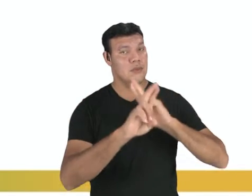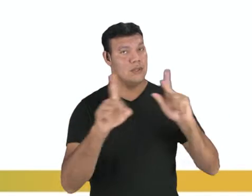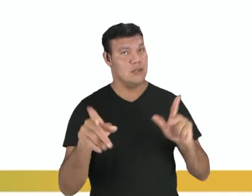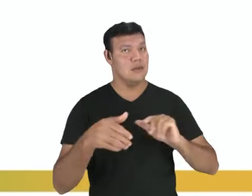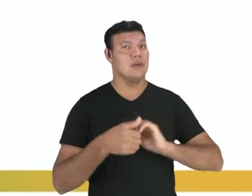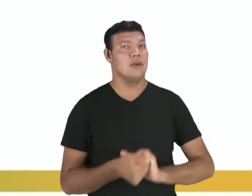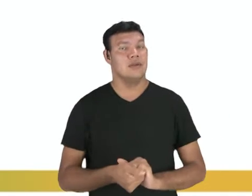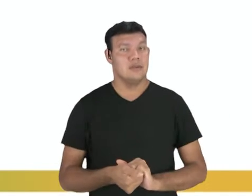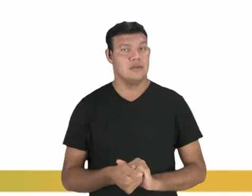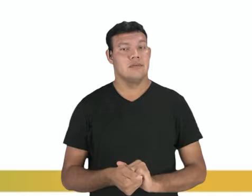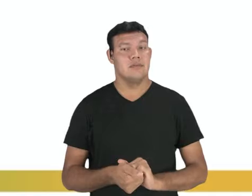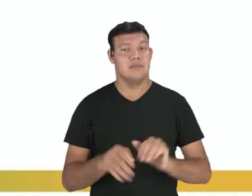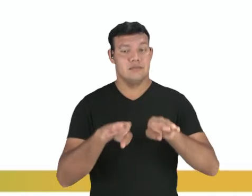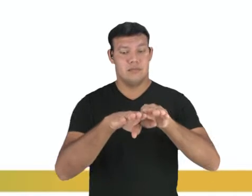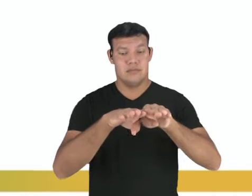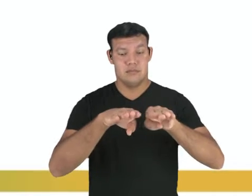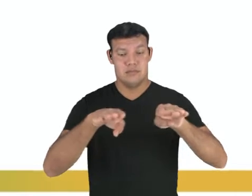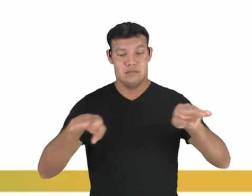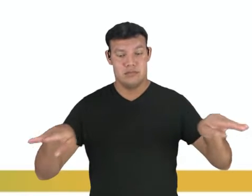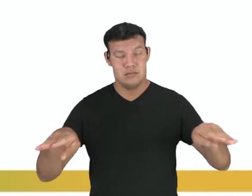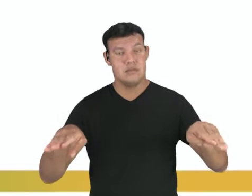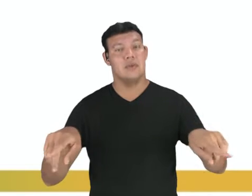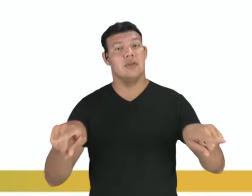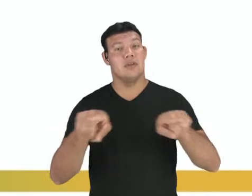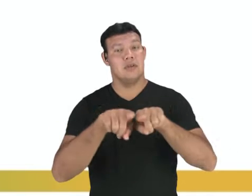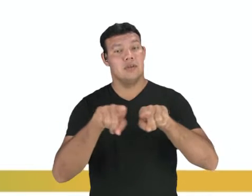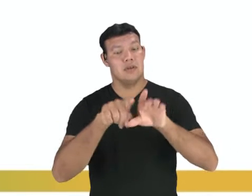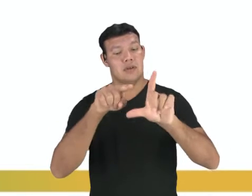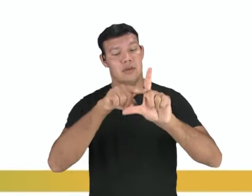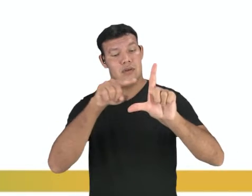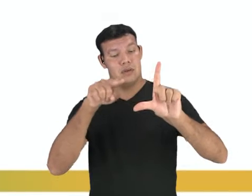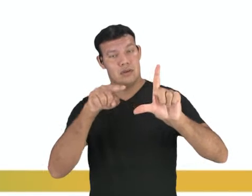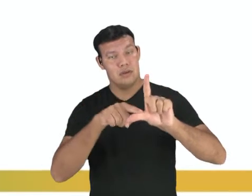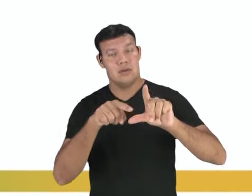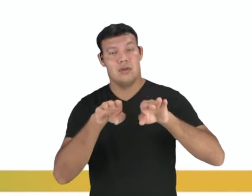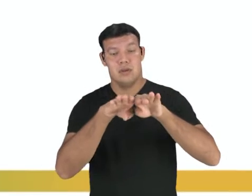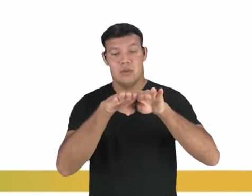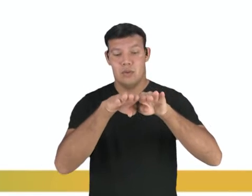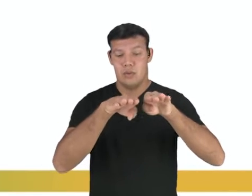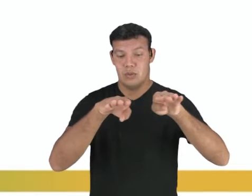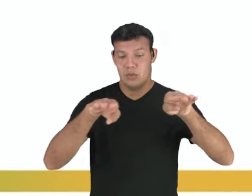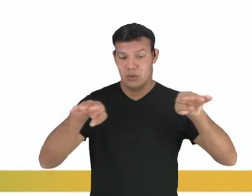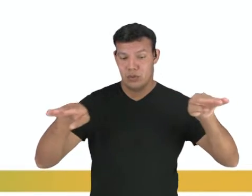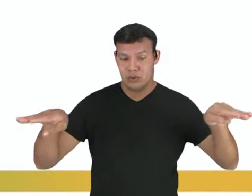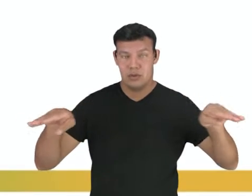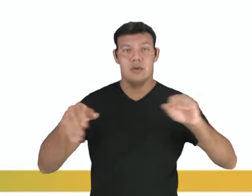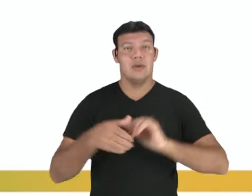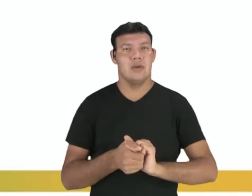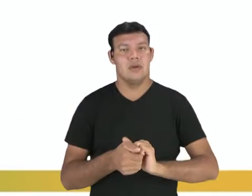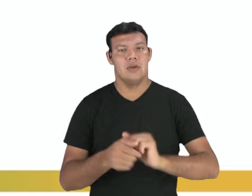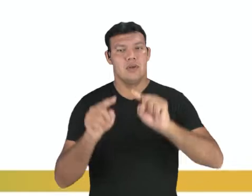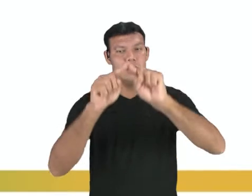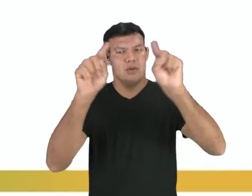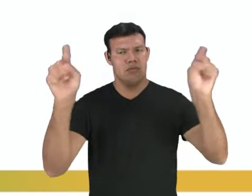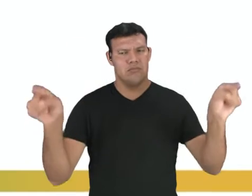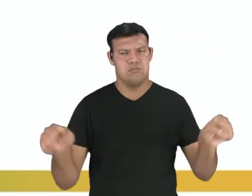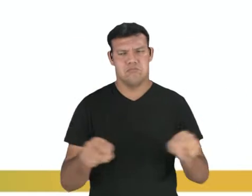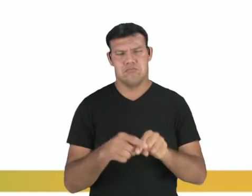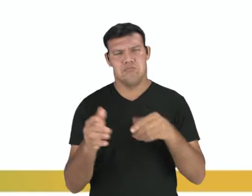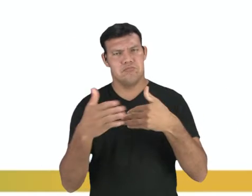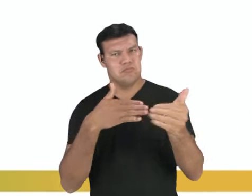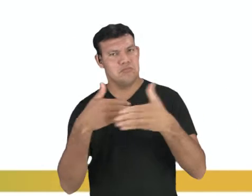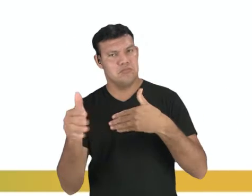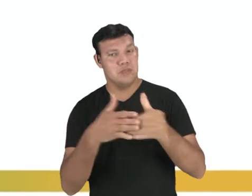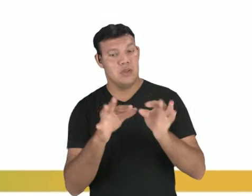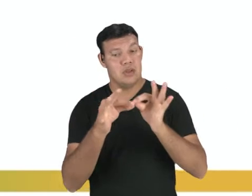a linear e angular a medida linear de um arco qualquer é